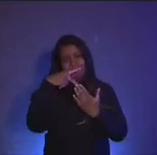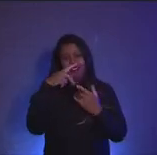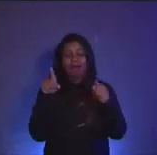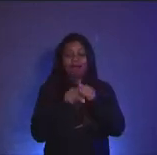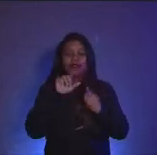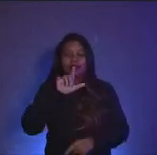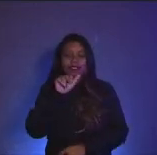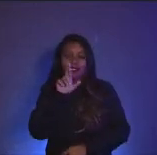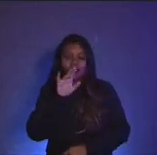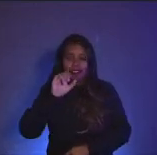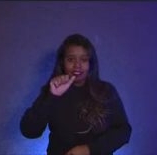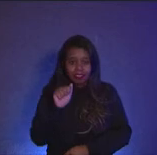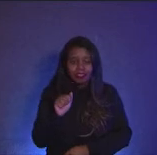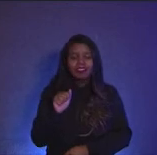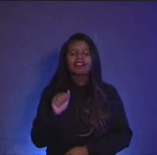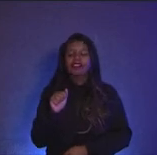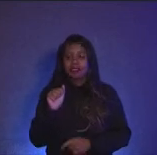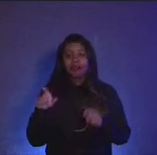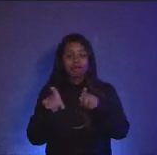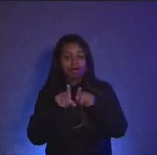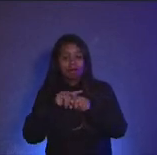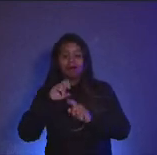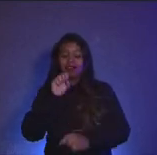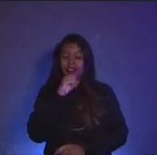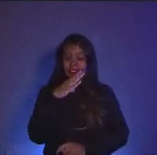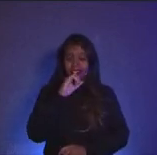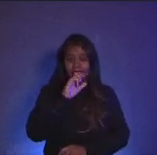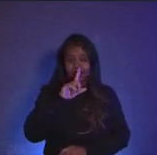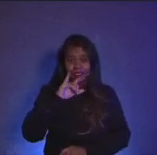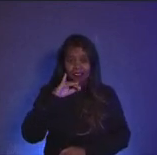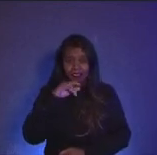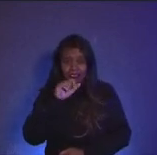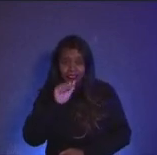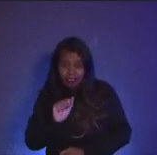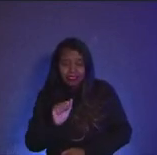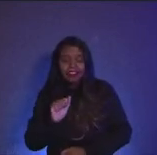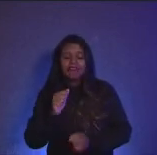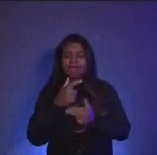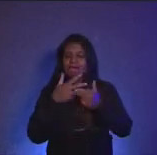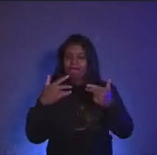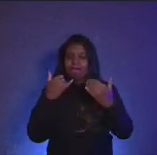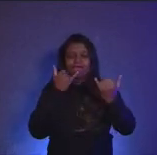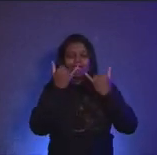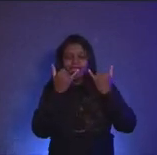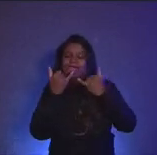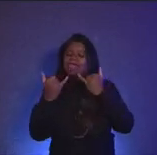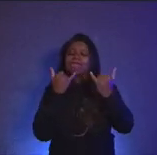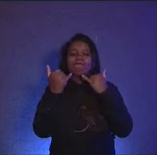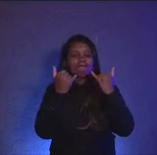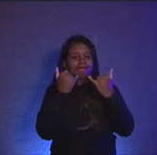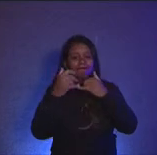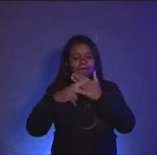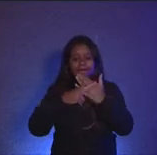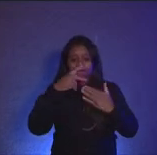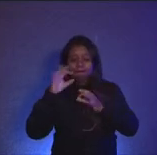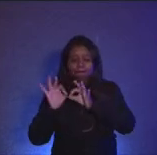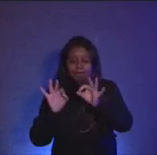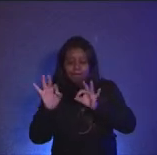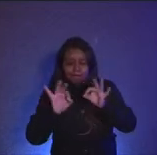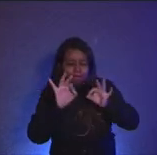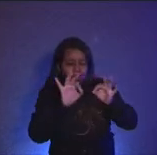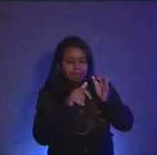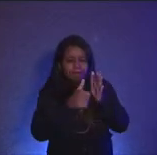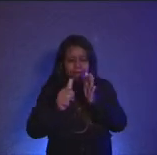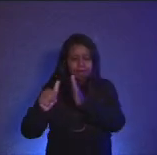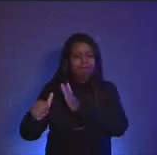Laura Kurtzberg e a Cecília Gontijo Leal, a Laura de Visualização de Dados, que criou todo esse índice, e a Cecília,